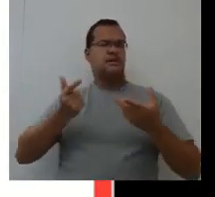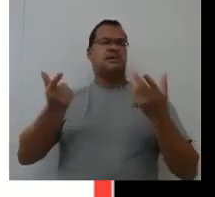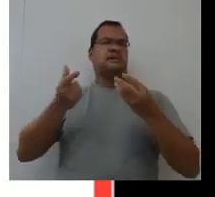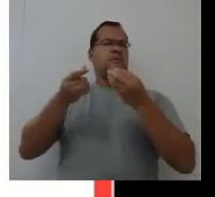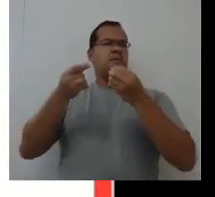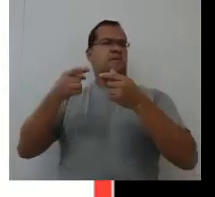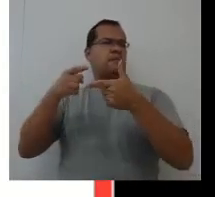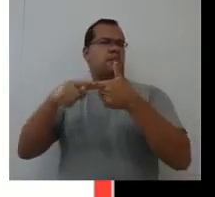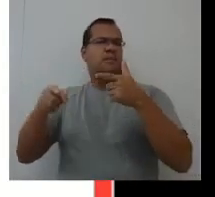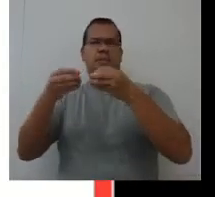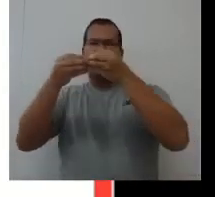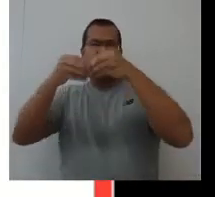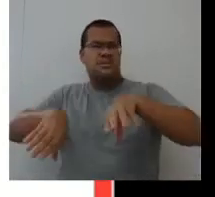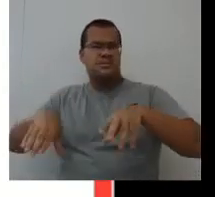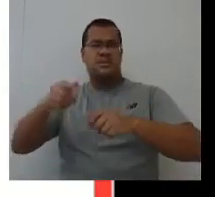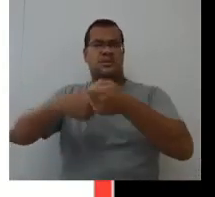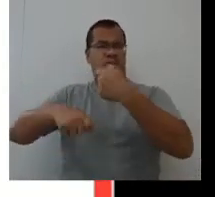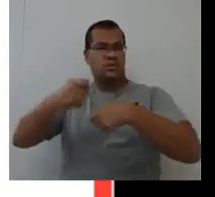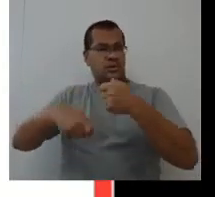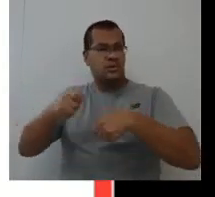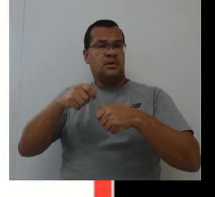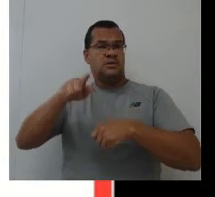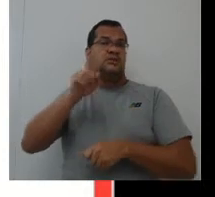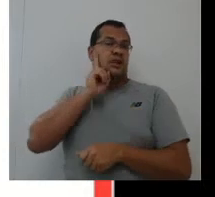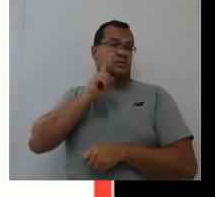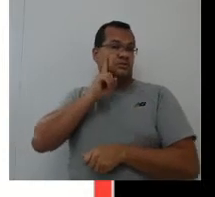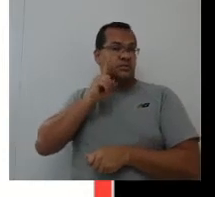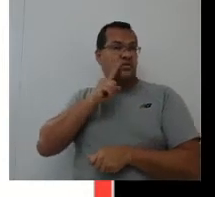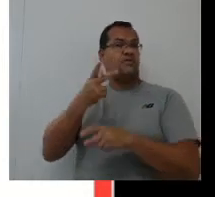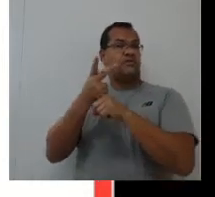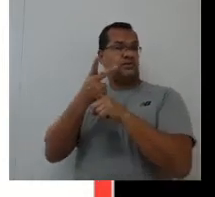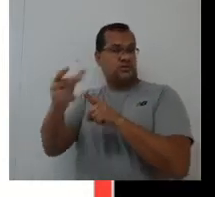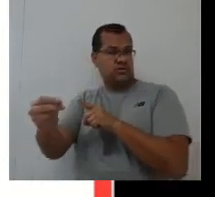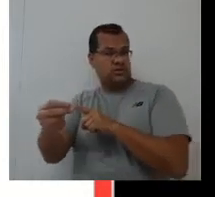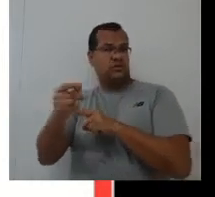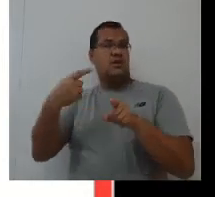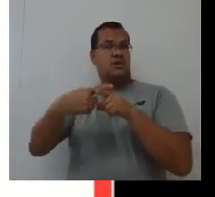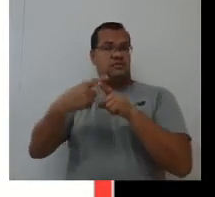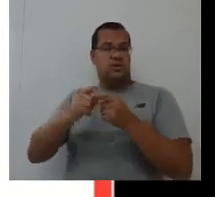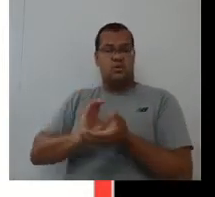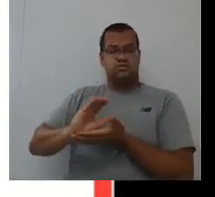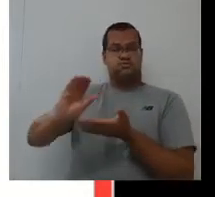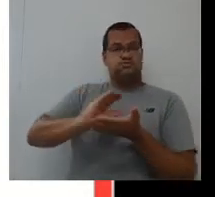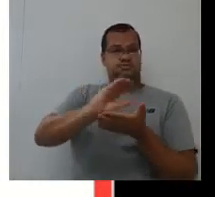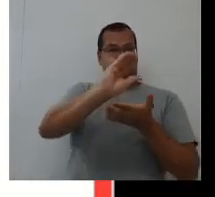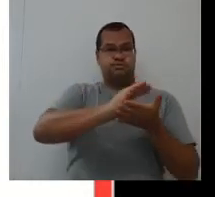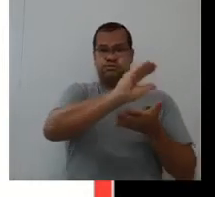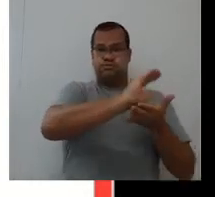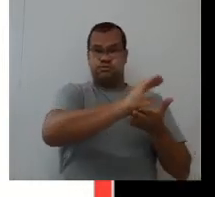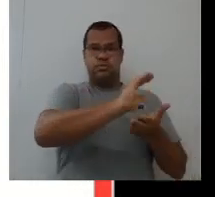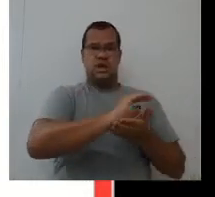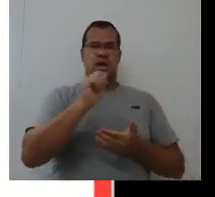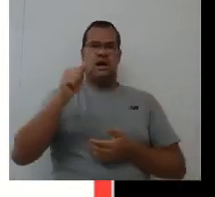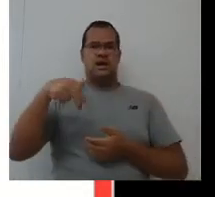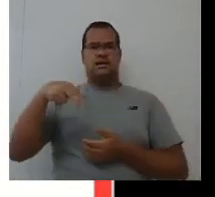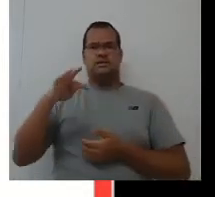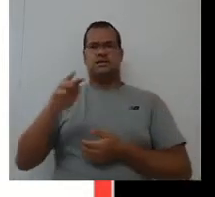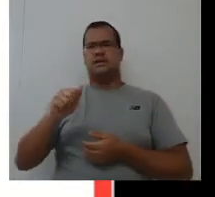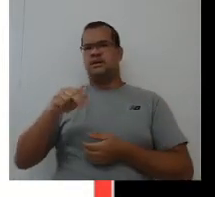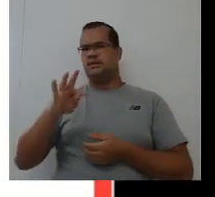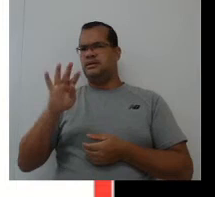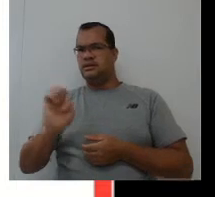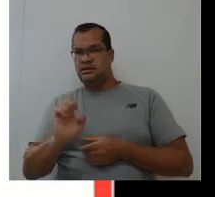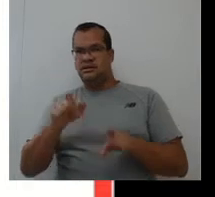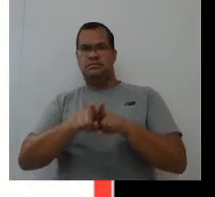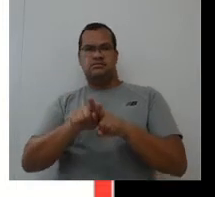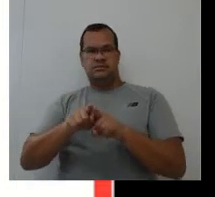no pós-guerra. Os Estados Unidos foi o grande vitorioso da guerra, pois financiou os países da Entente, né, os países aliados, e